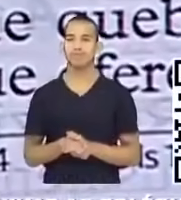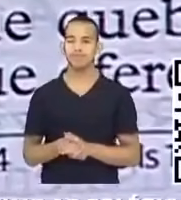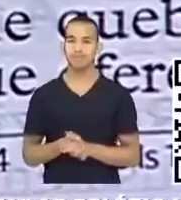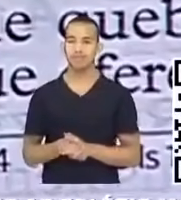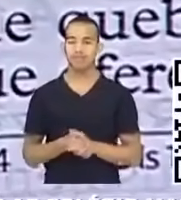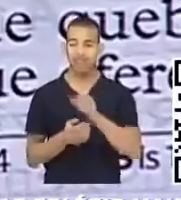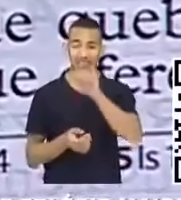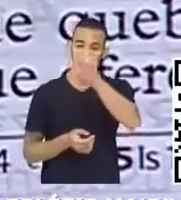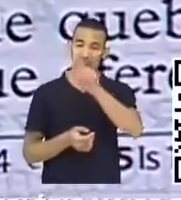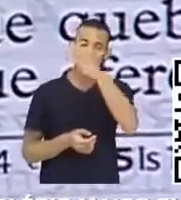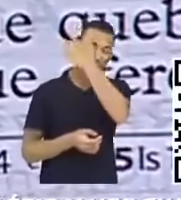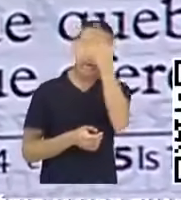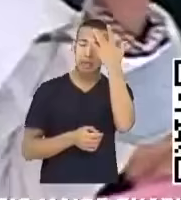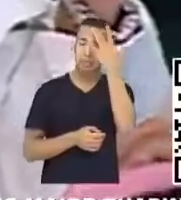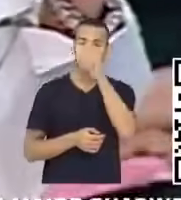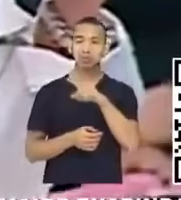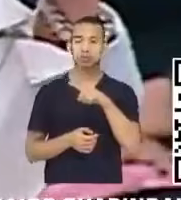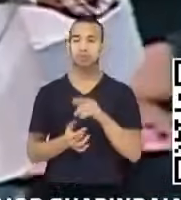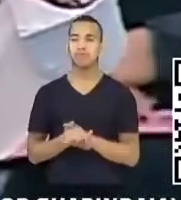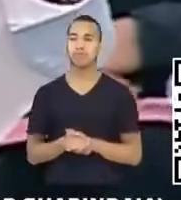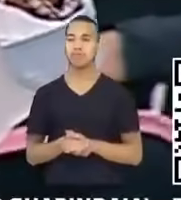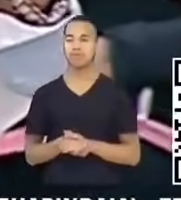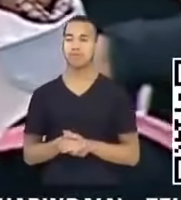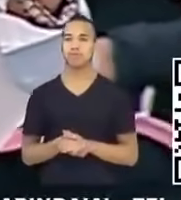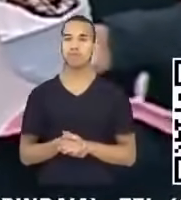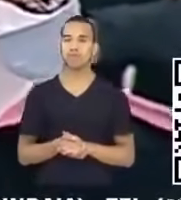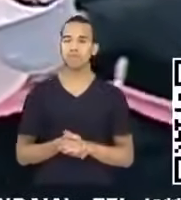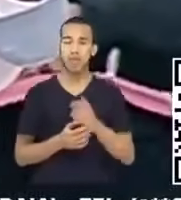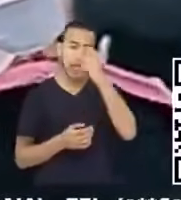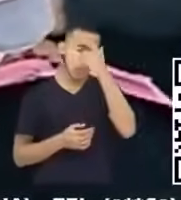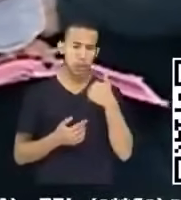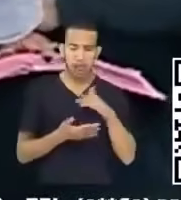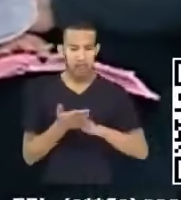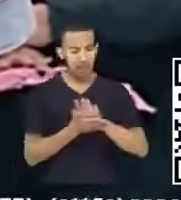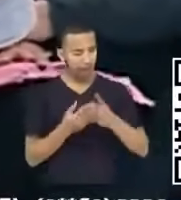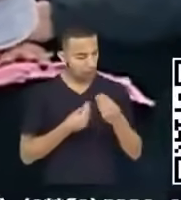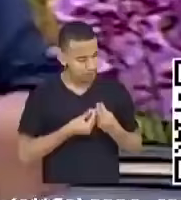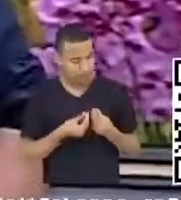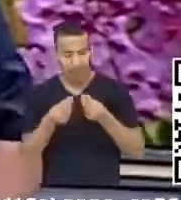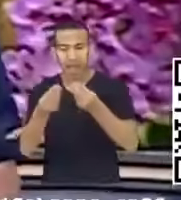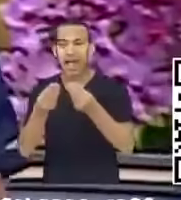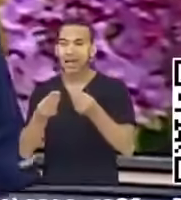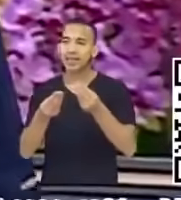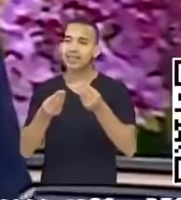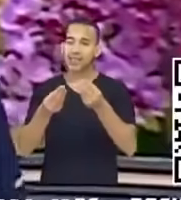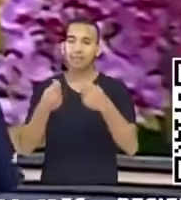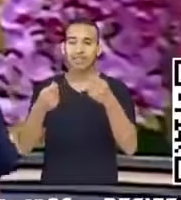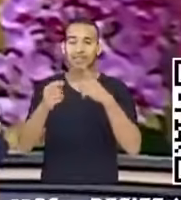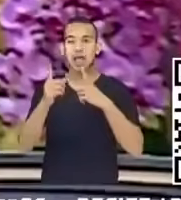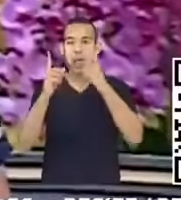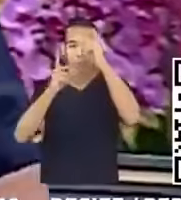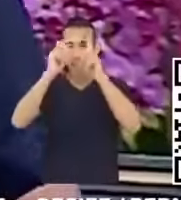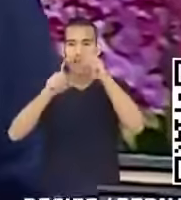e se você aquela pessoa que E aí eu não tenho nada para oferecer tem que é mais expressão lá no mato que a gente